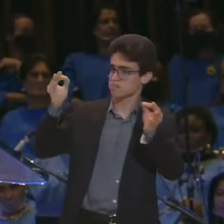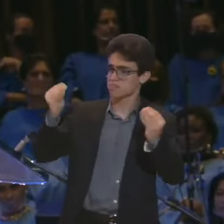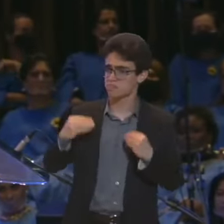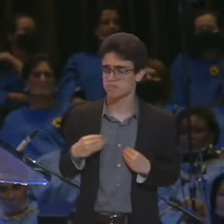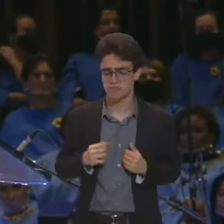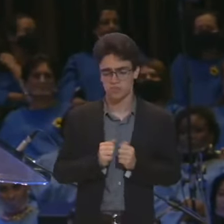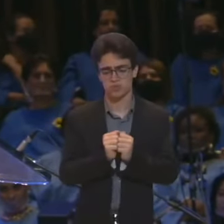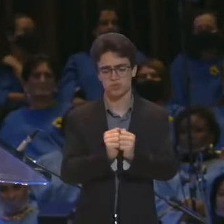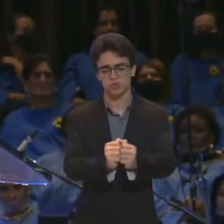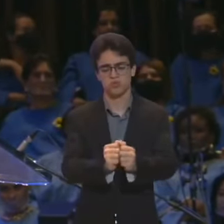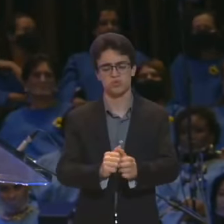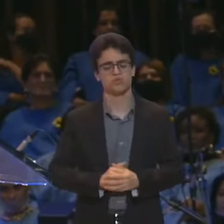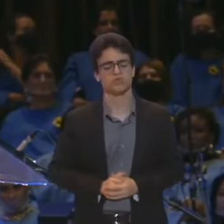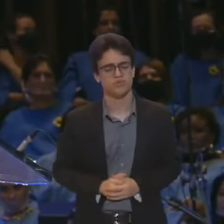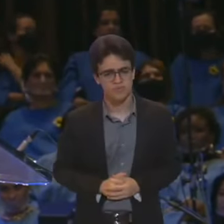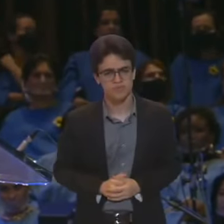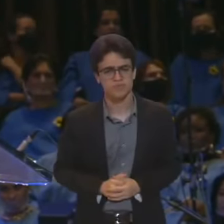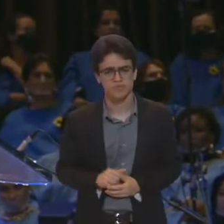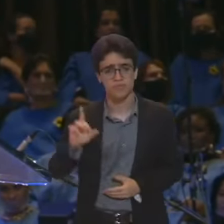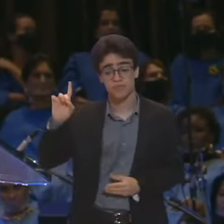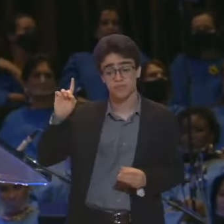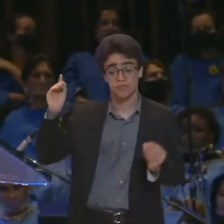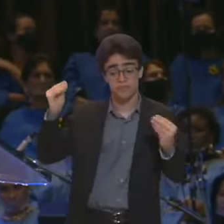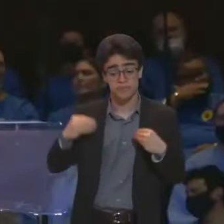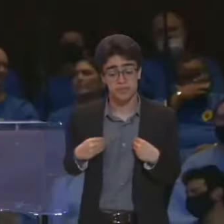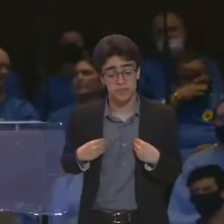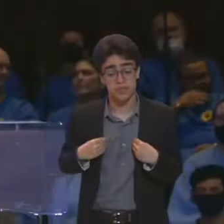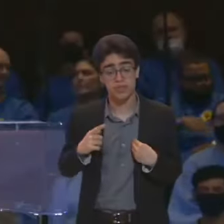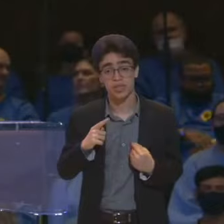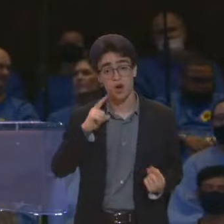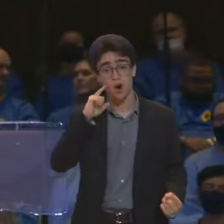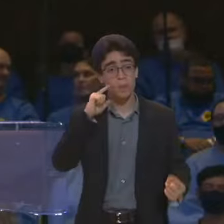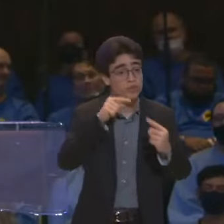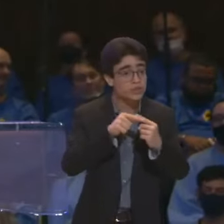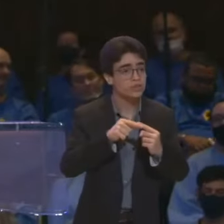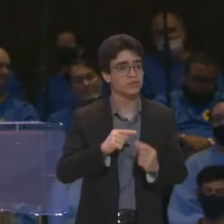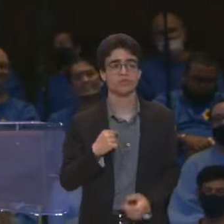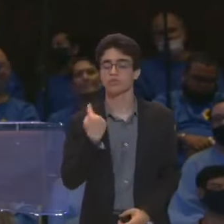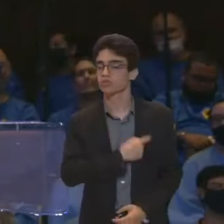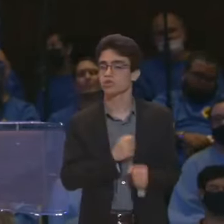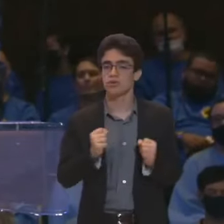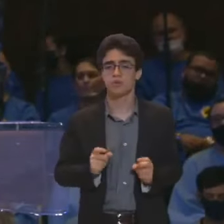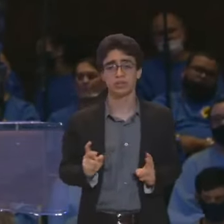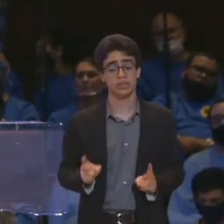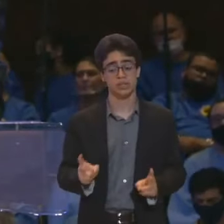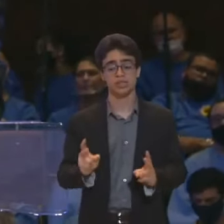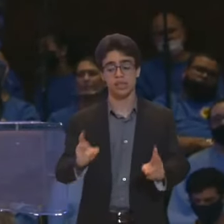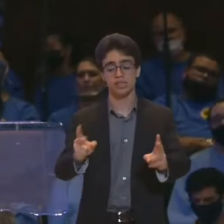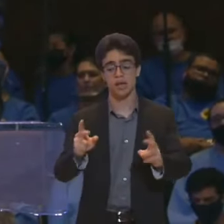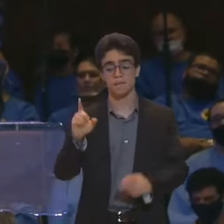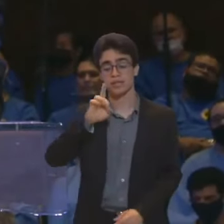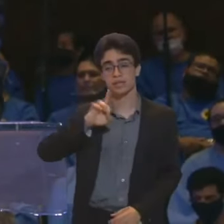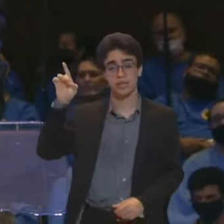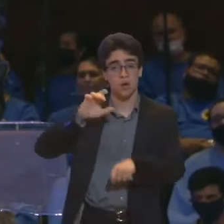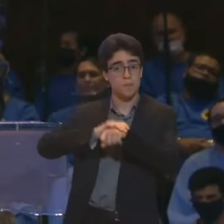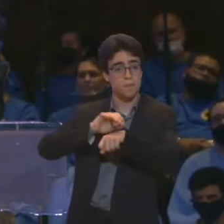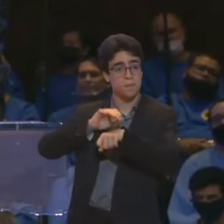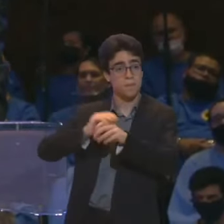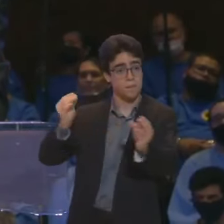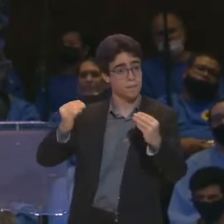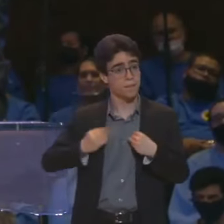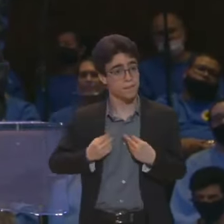nela. Então Deus nos dá para um propósito, para que a gente continue a obra que ele nos